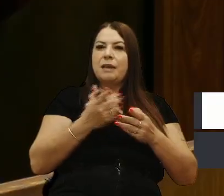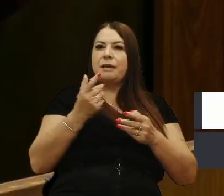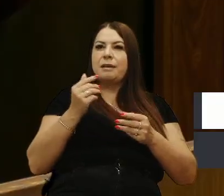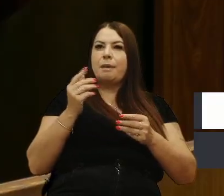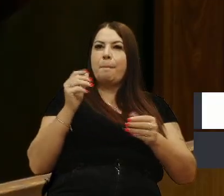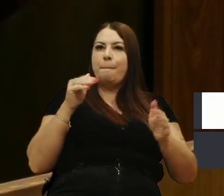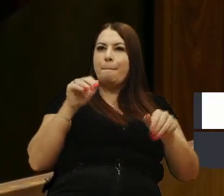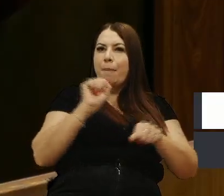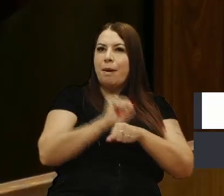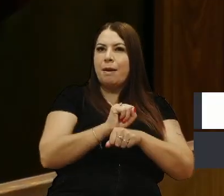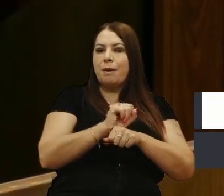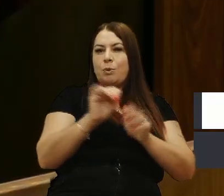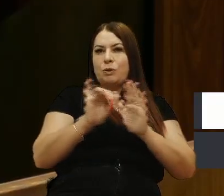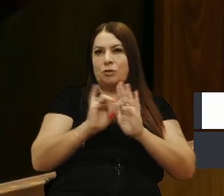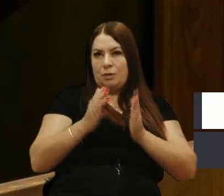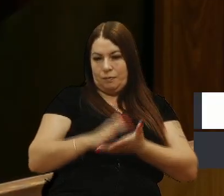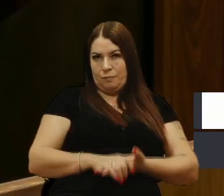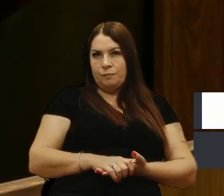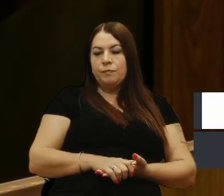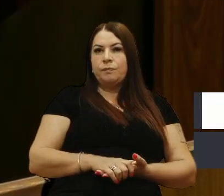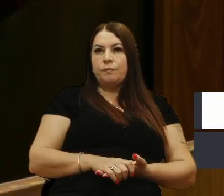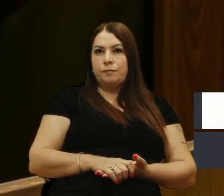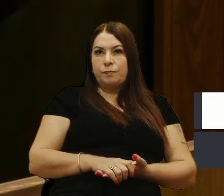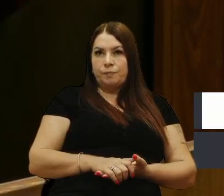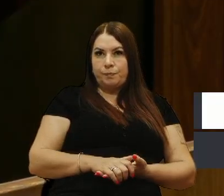barrar o nosso edital.